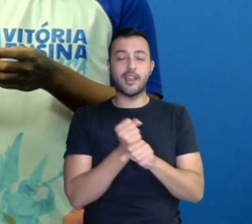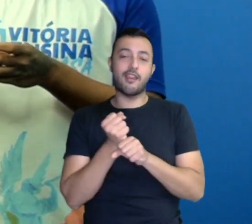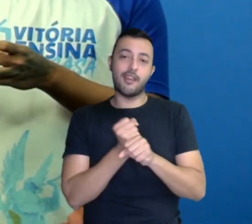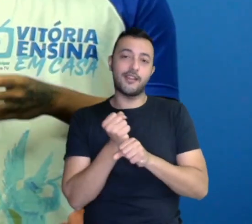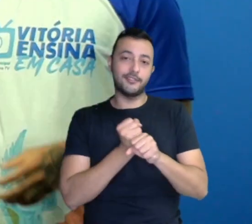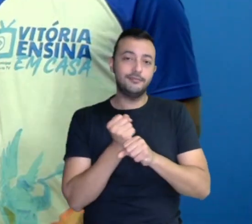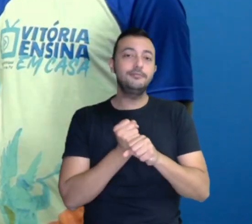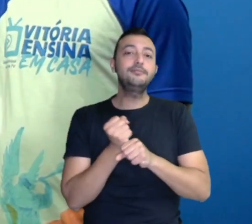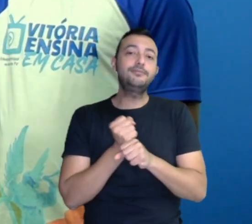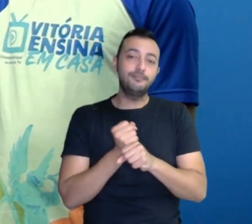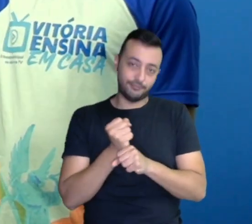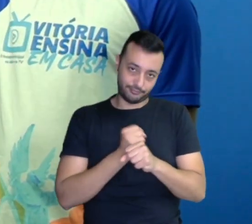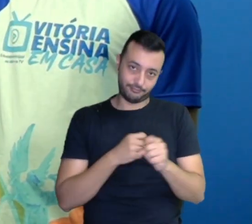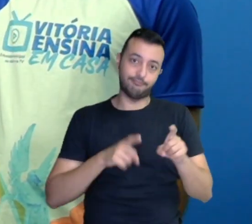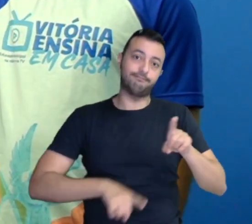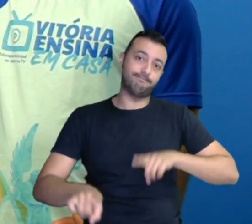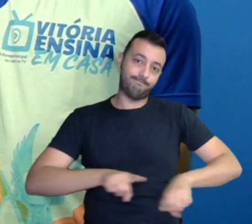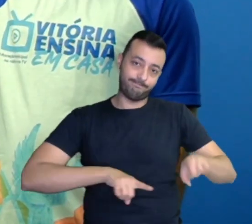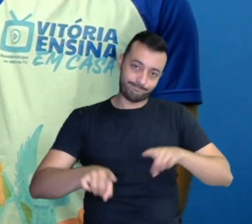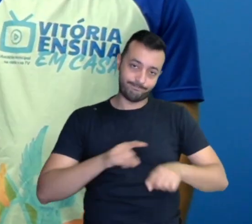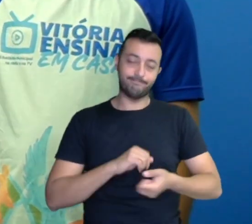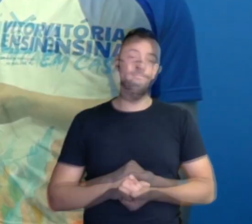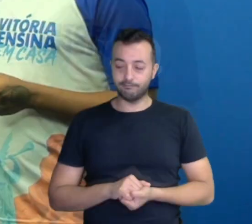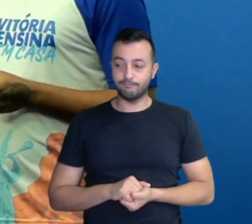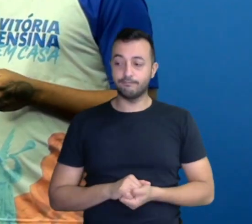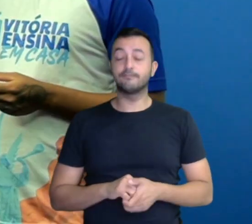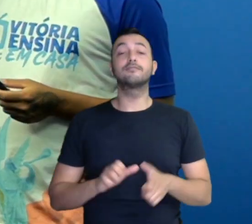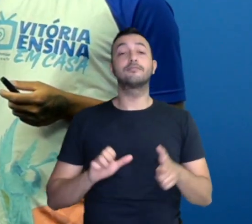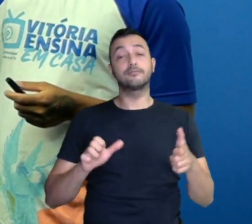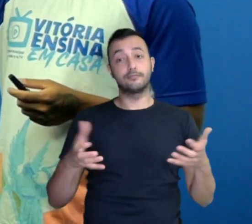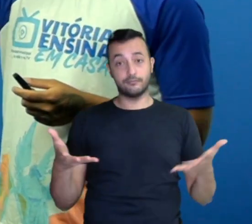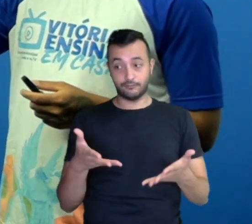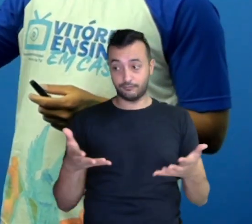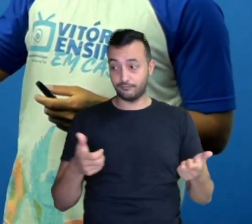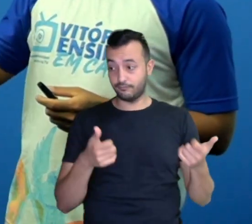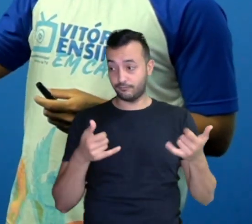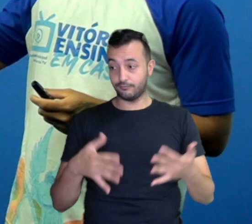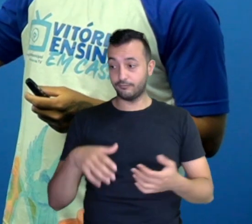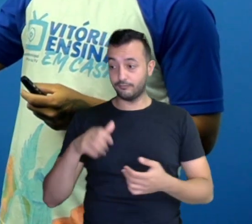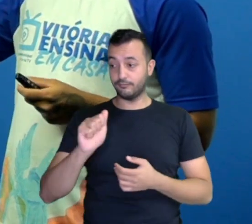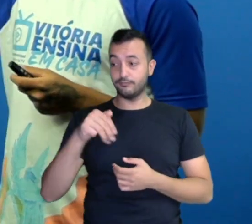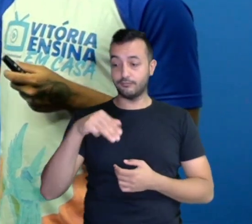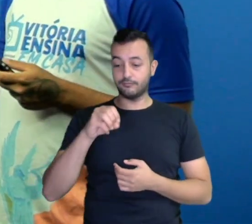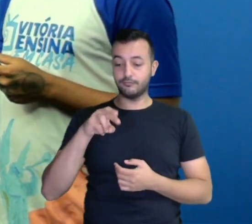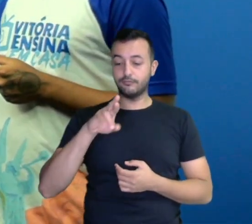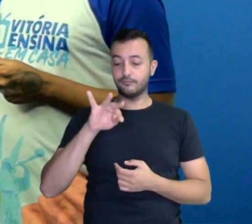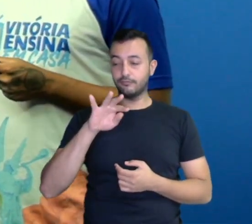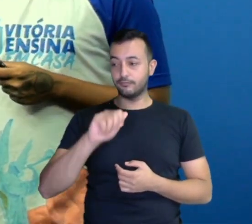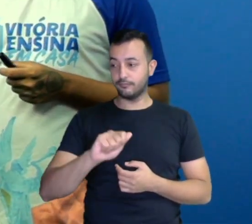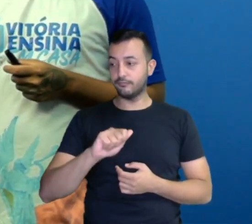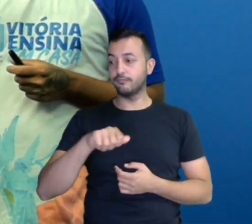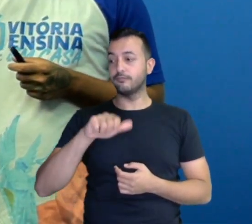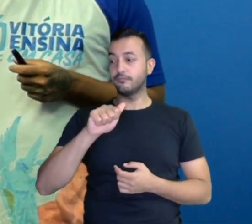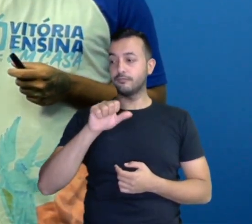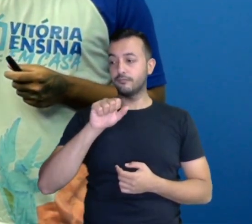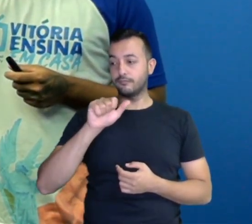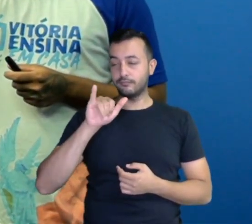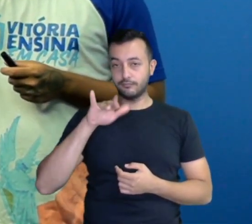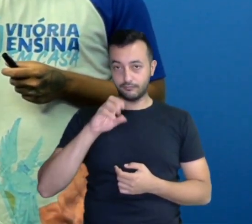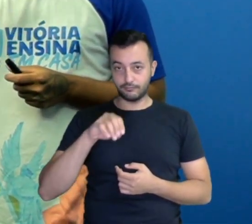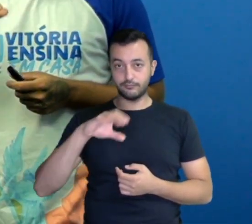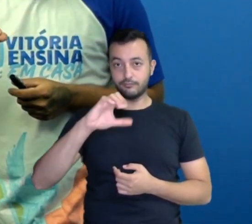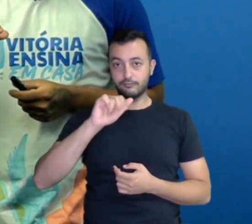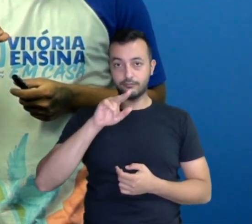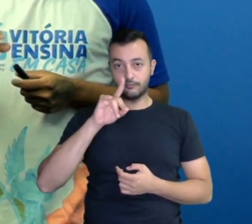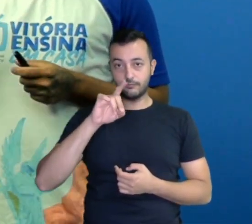anos. Eles passaram a dominar a região. Agora a gente vai ver um pouquinho sobre os amoritas, assírios e caldeus. Então, cerca de